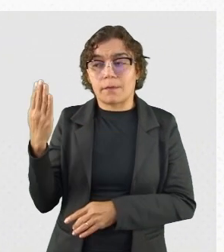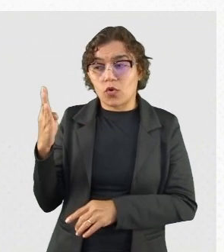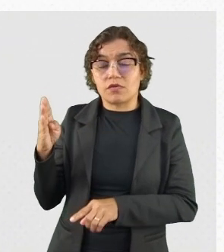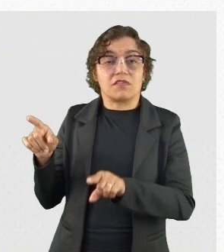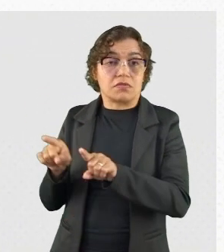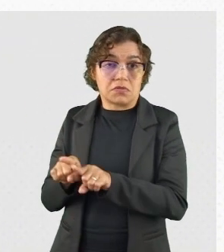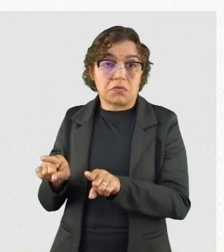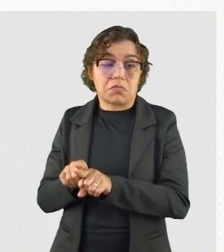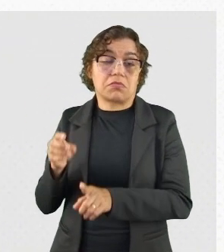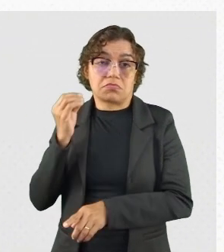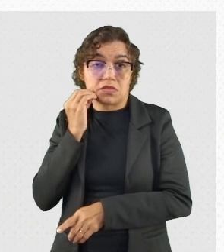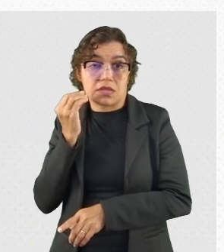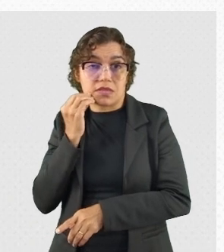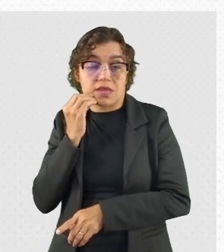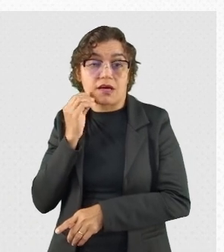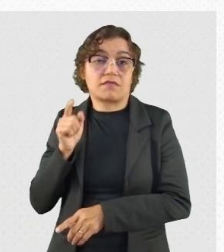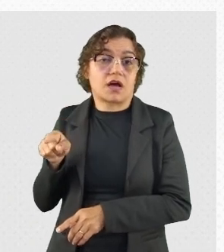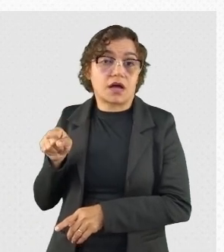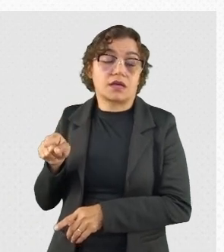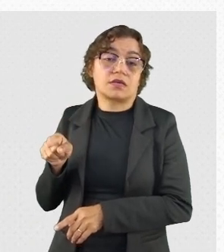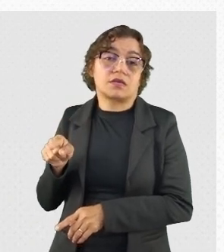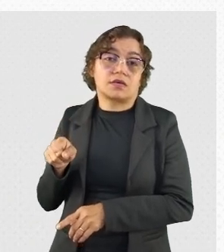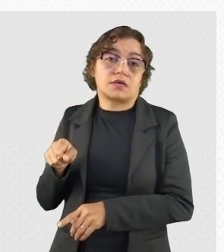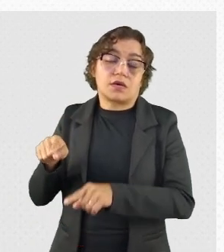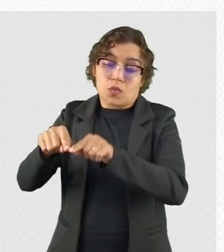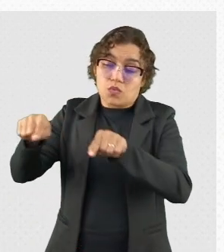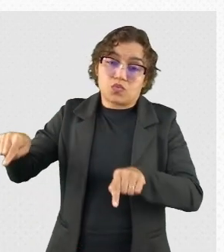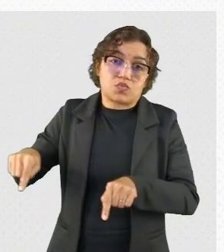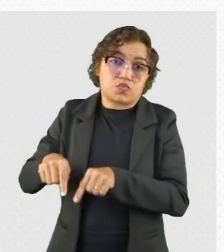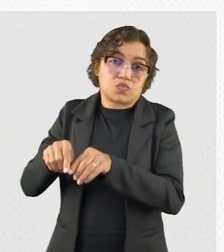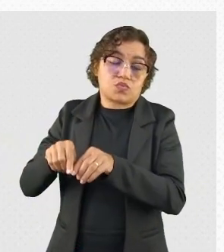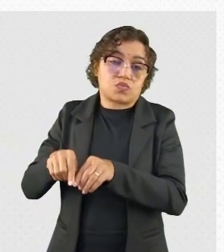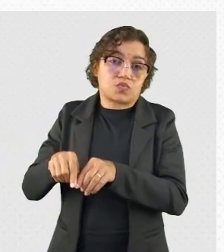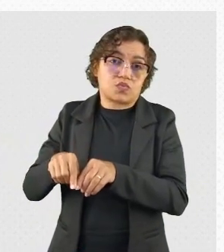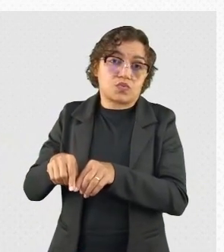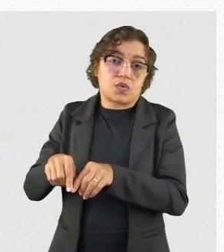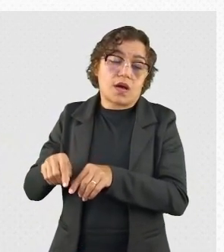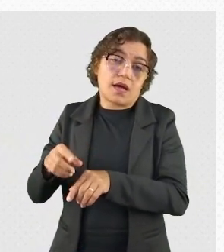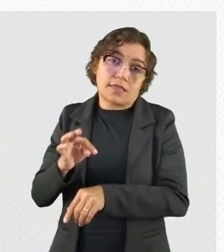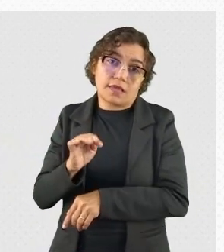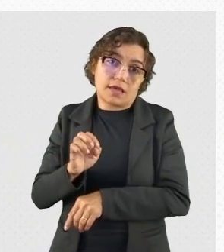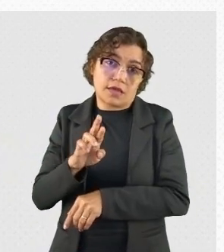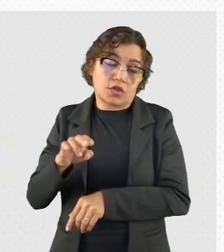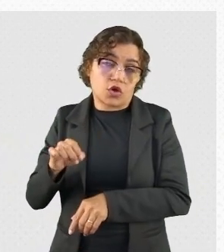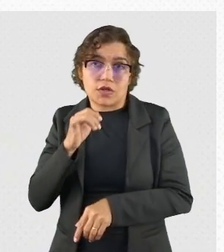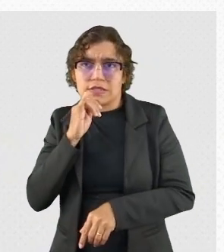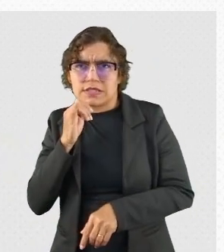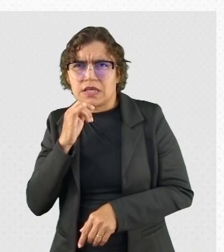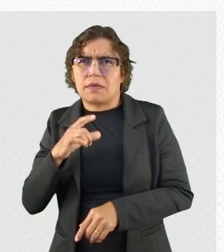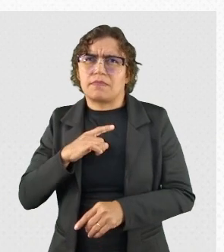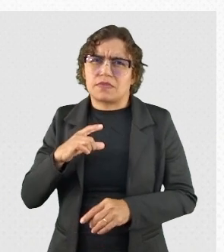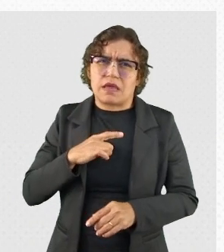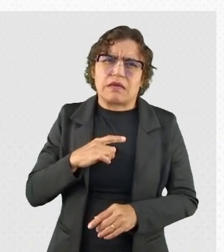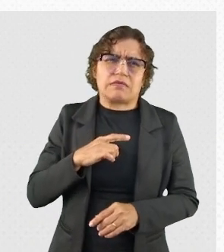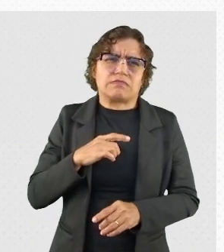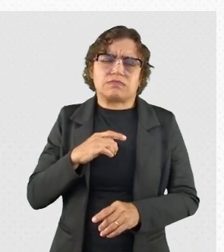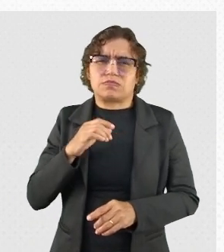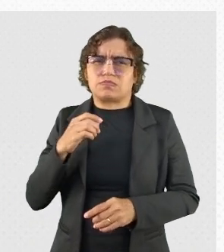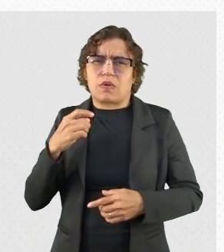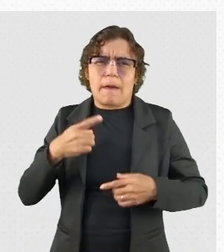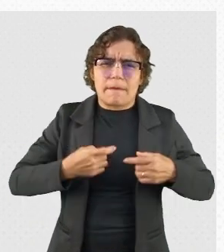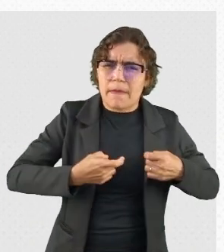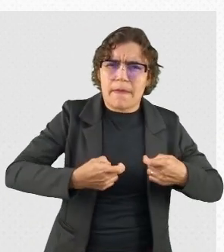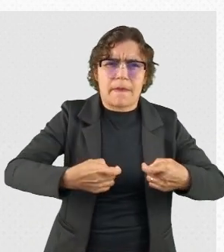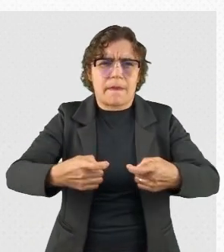também tentava manter, né, o seu território. Então, há vários conflitos armados, mortes, né, e